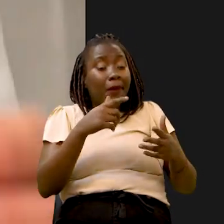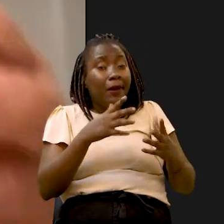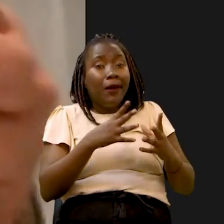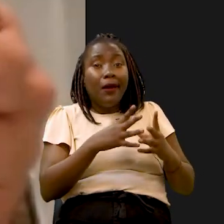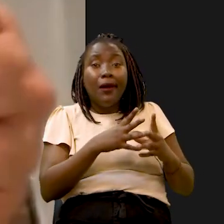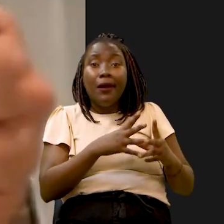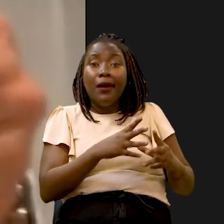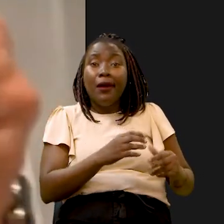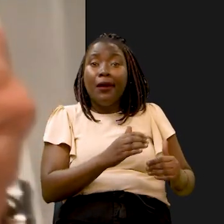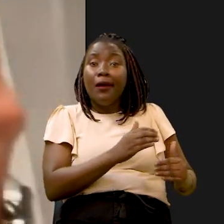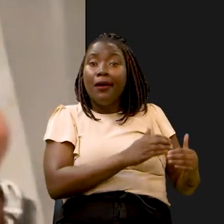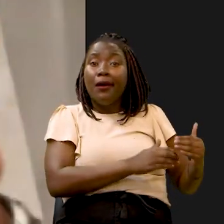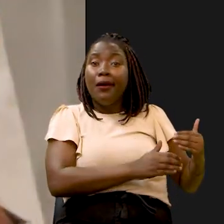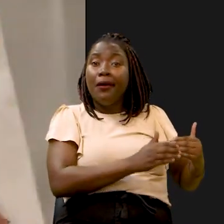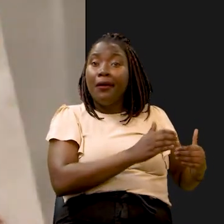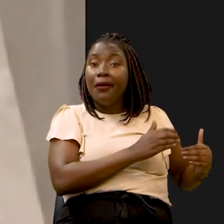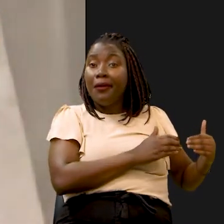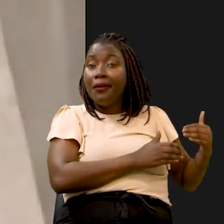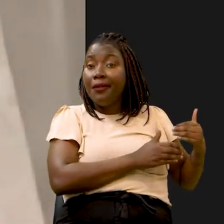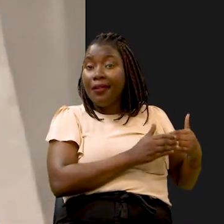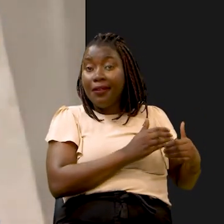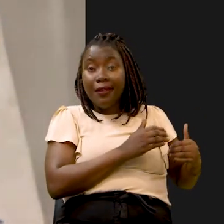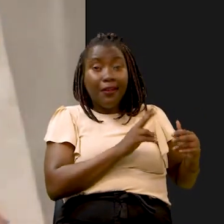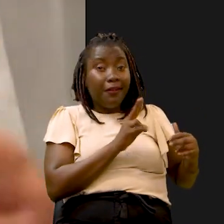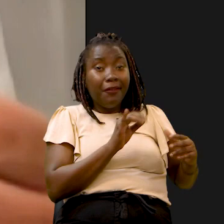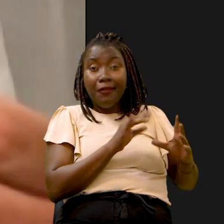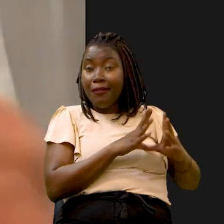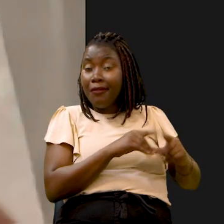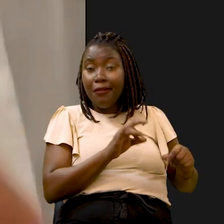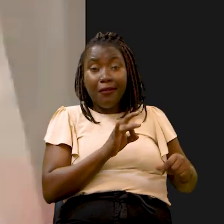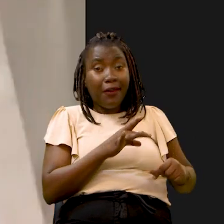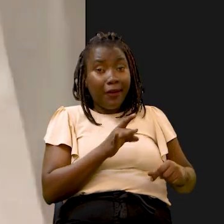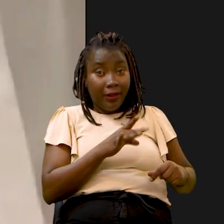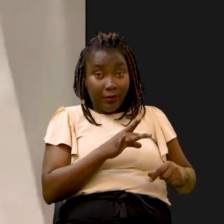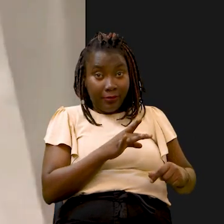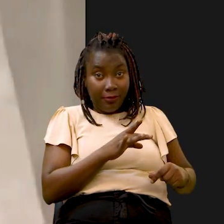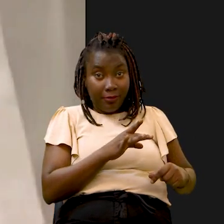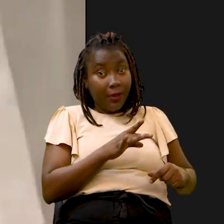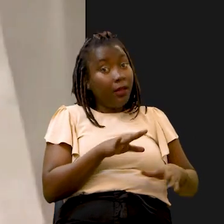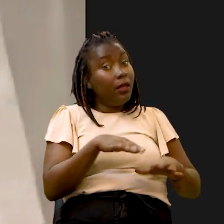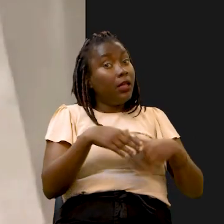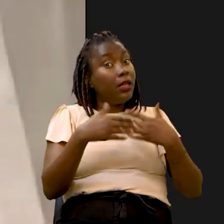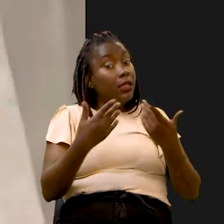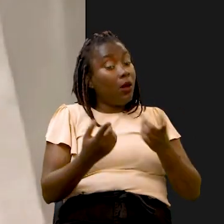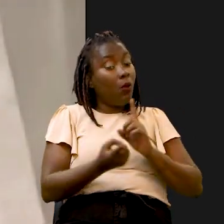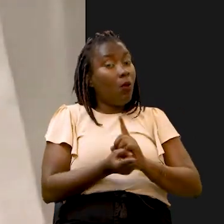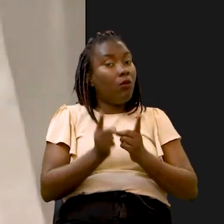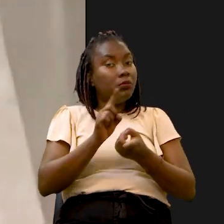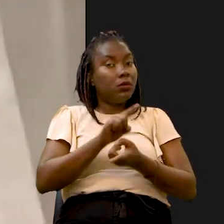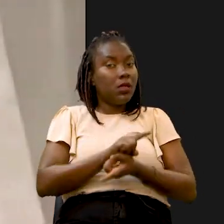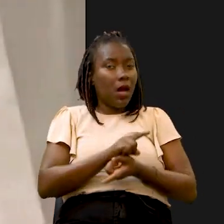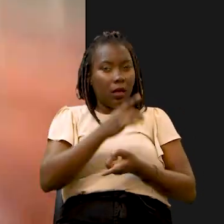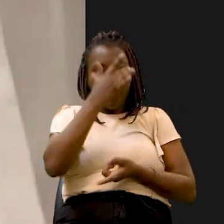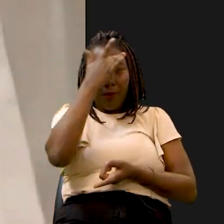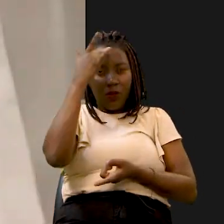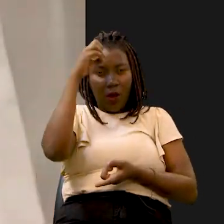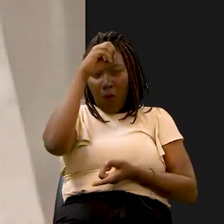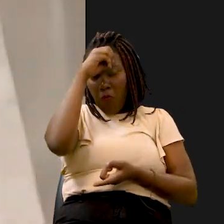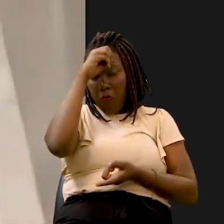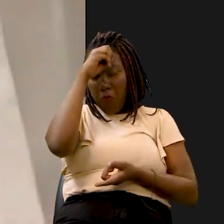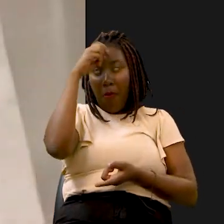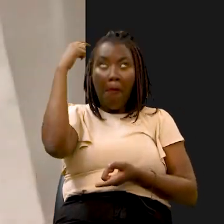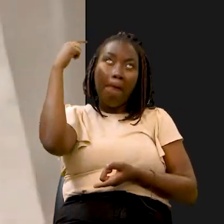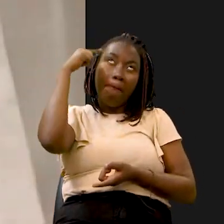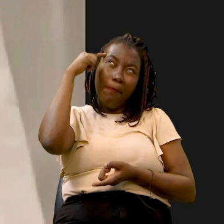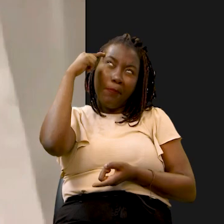a impressão de que a pinta estava evoluindo e iria desaparecer espontaneamente. Então, ao contrário